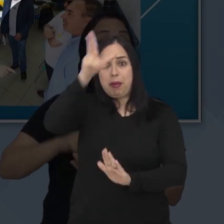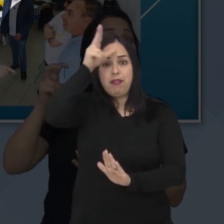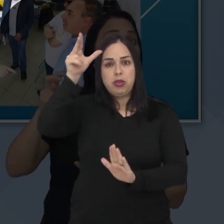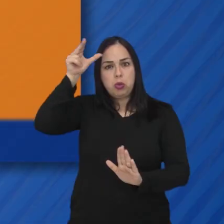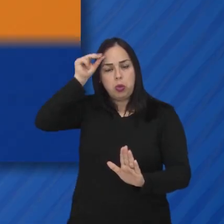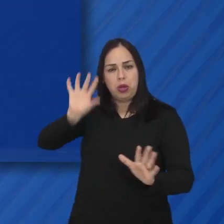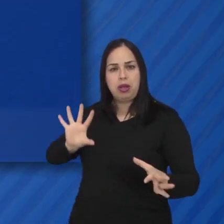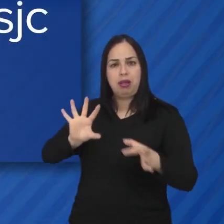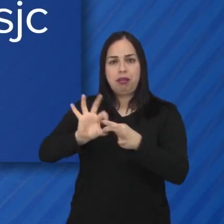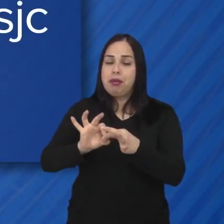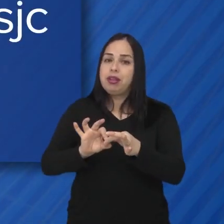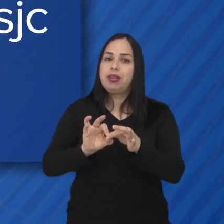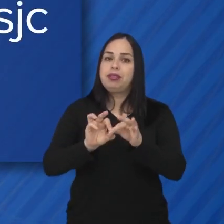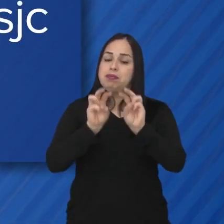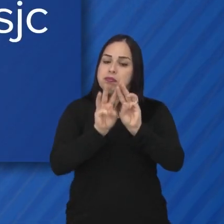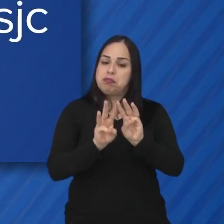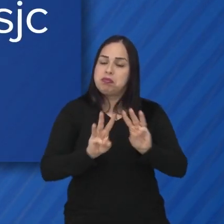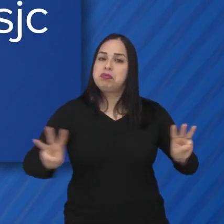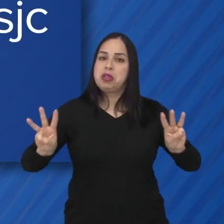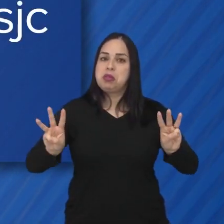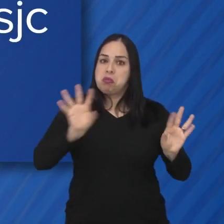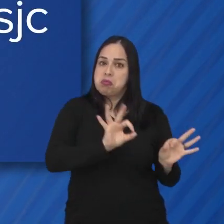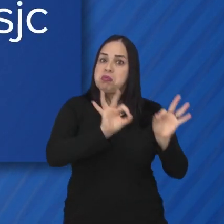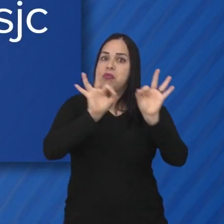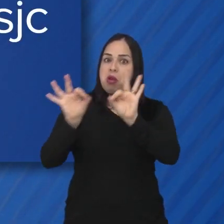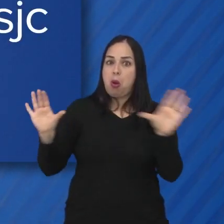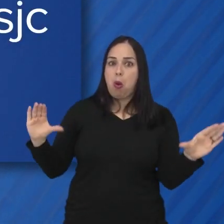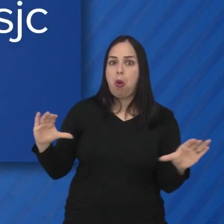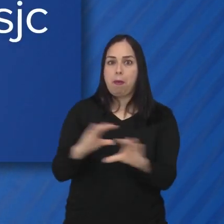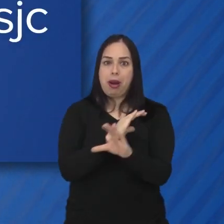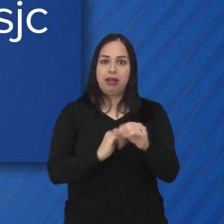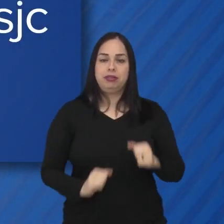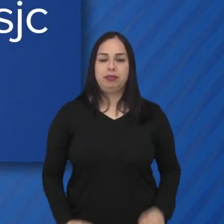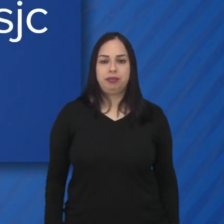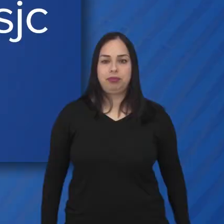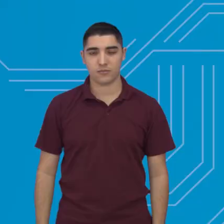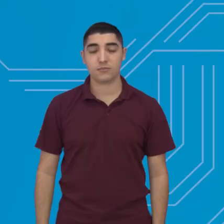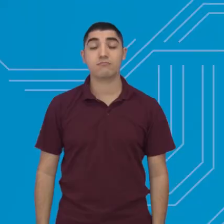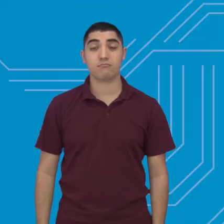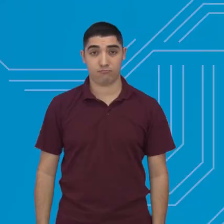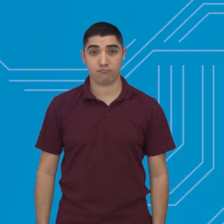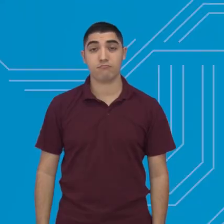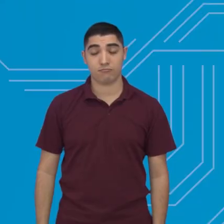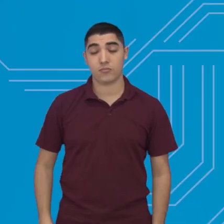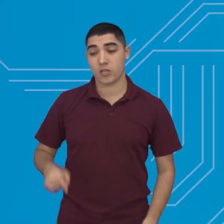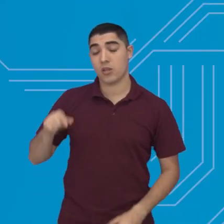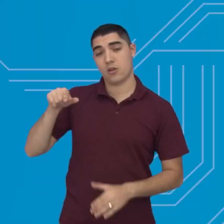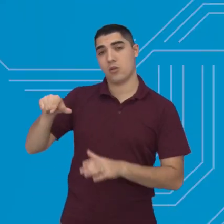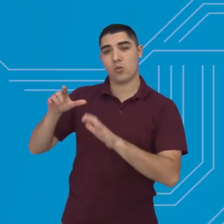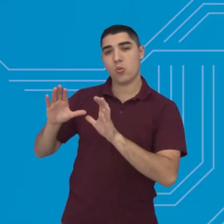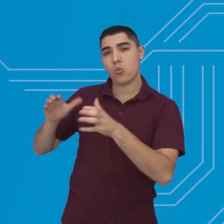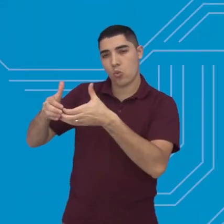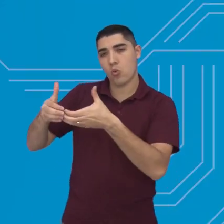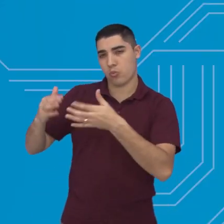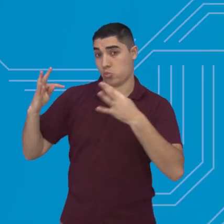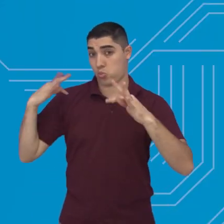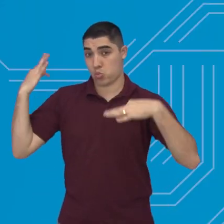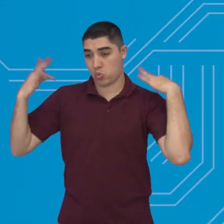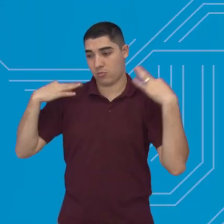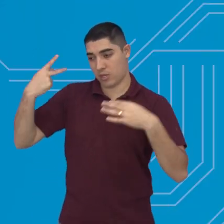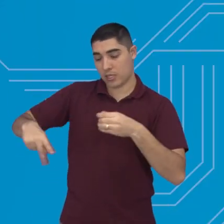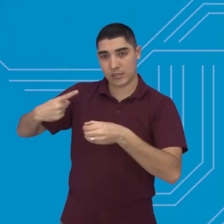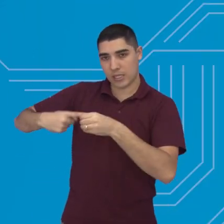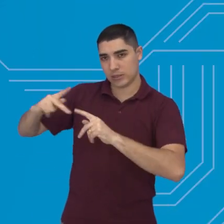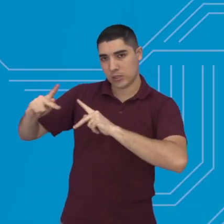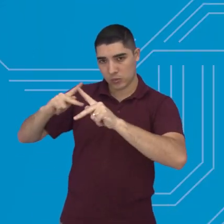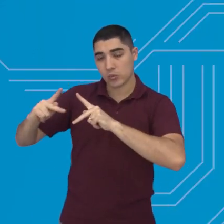de Você. A sessão na íntegra você confere no nosso canal do YouTube. E uma campanha do Conselho Municipal do Turismo quer